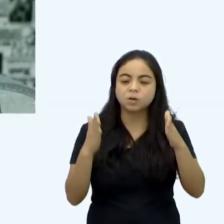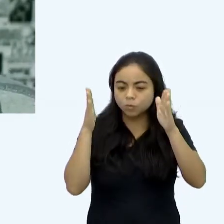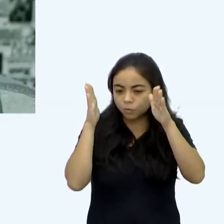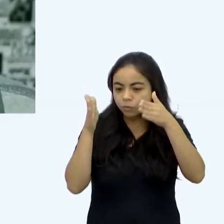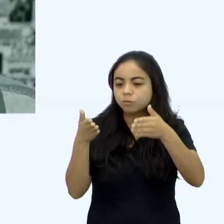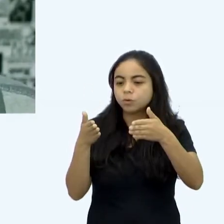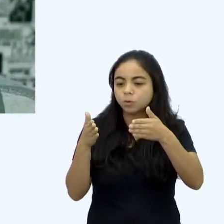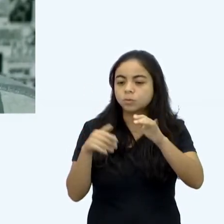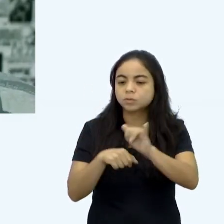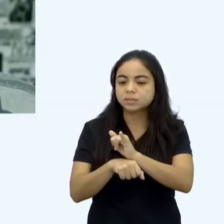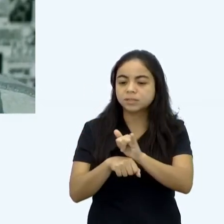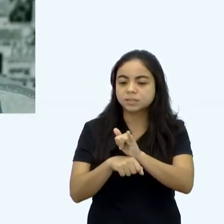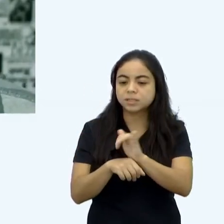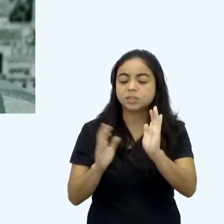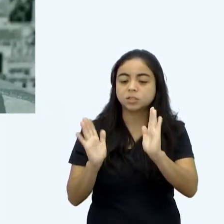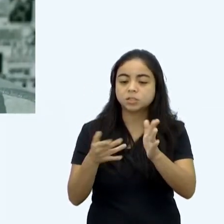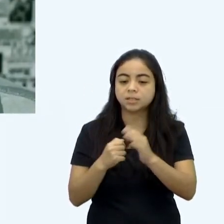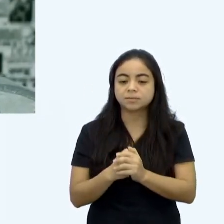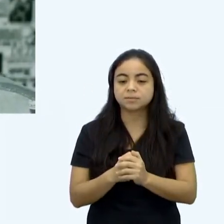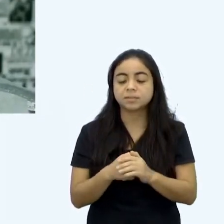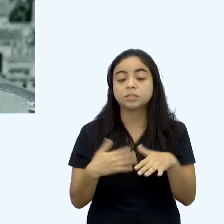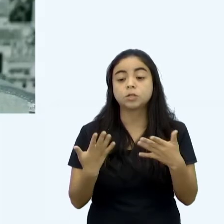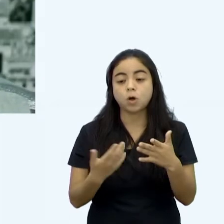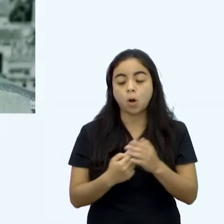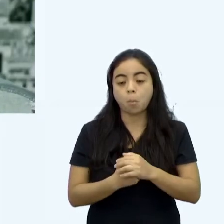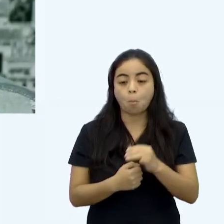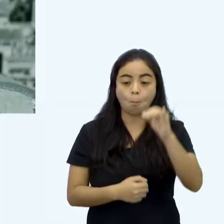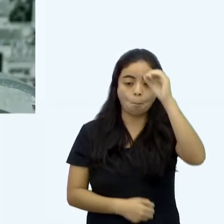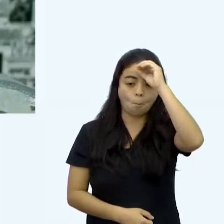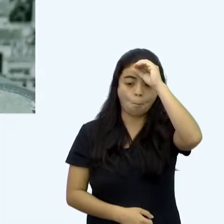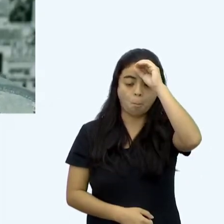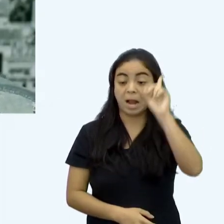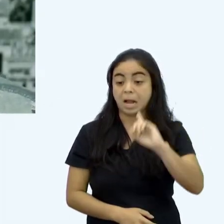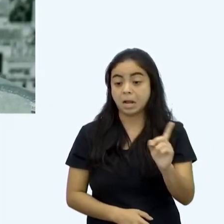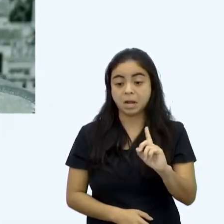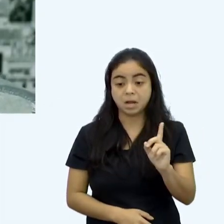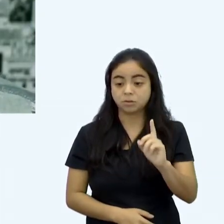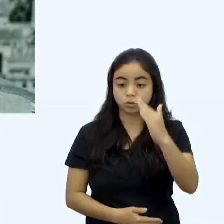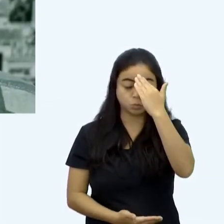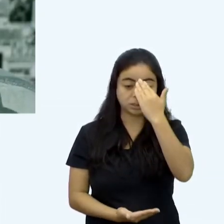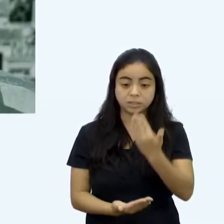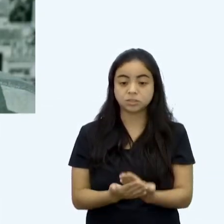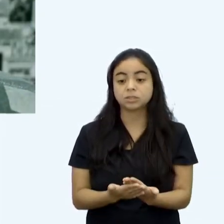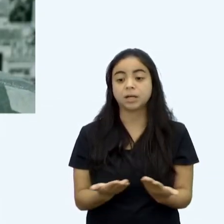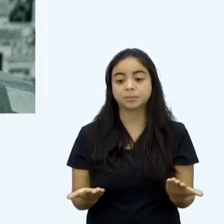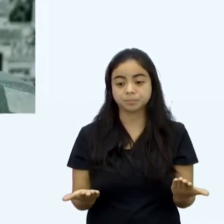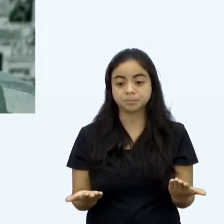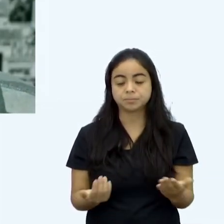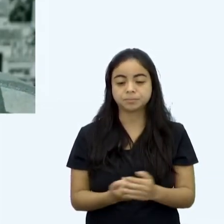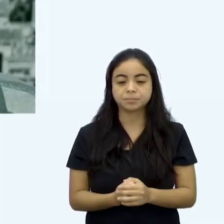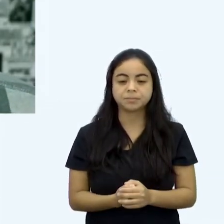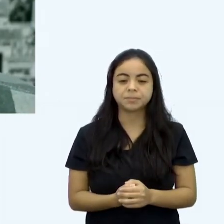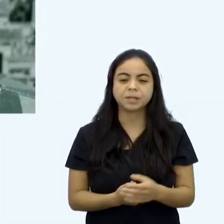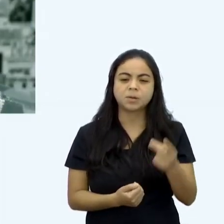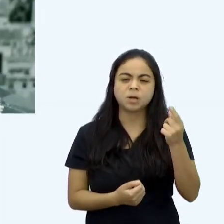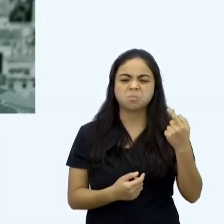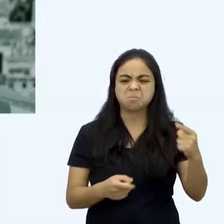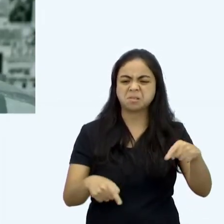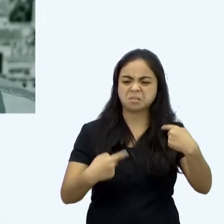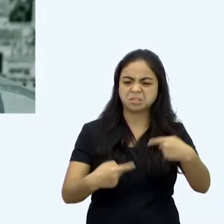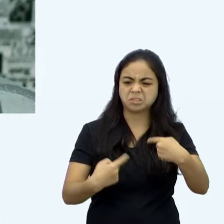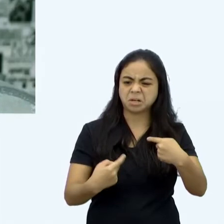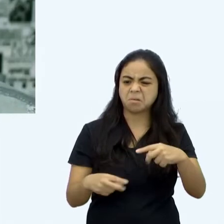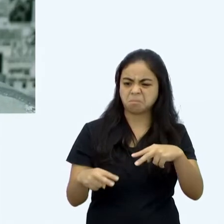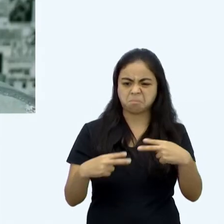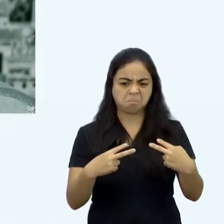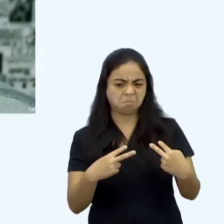com essa estratégia. Olha, não seja ingênuo de não acreditar nisso, meu amigo. Uma certa vez até me criticaram, me olharam